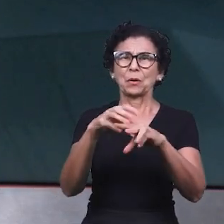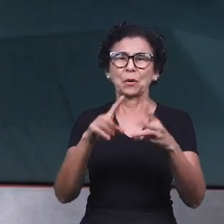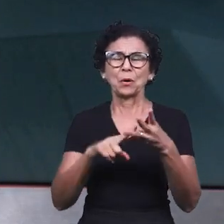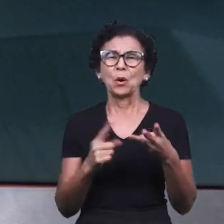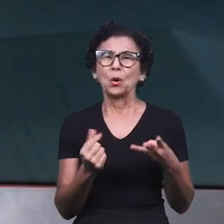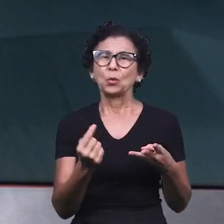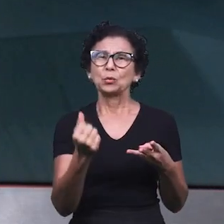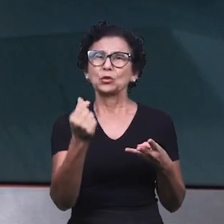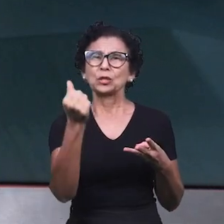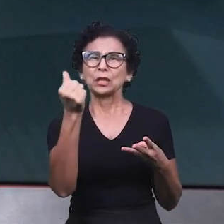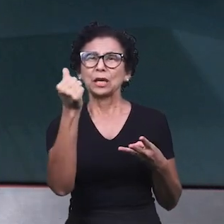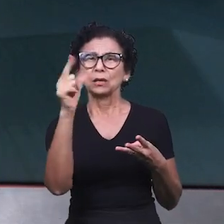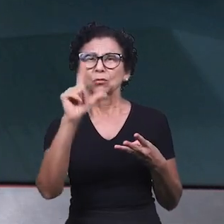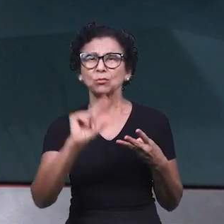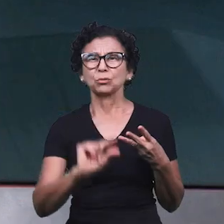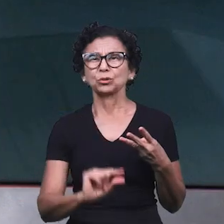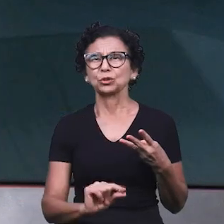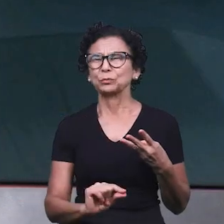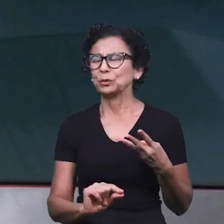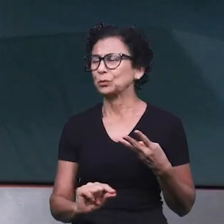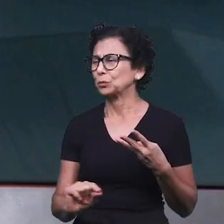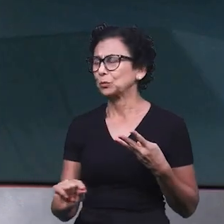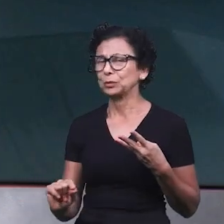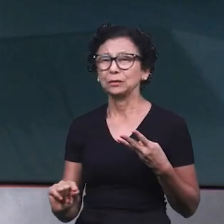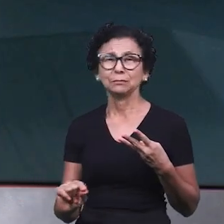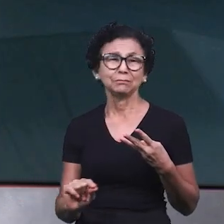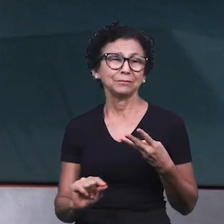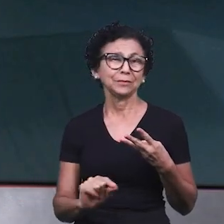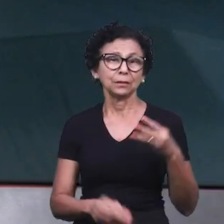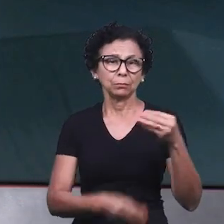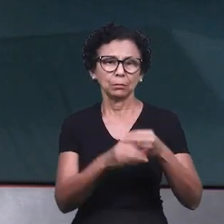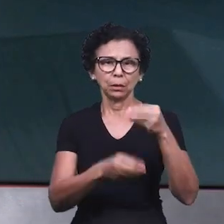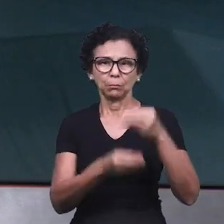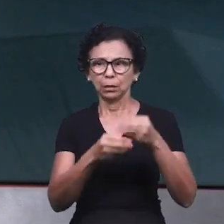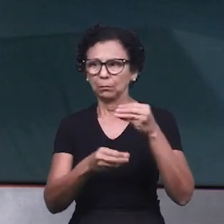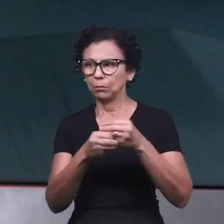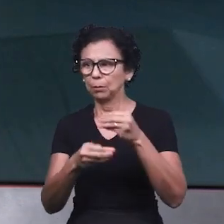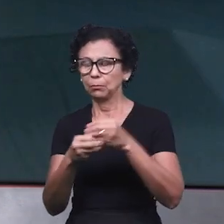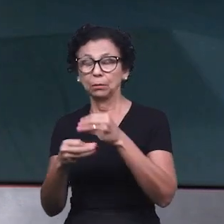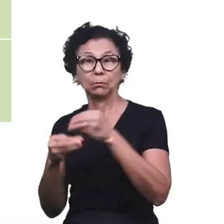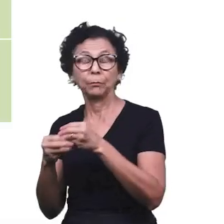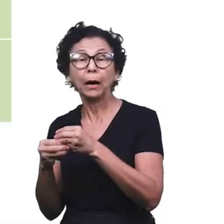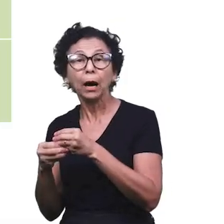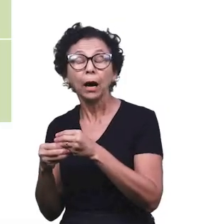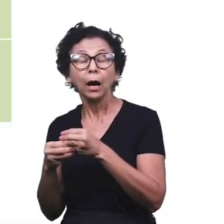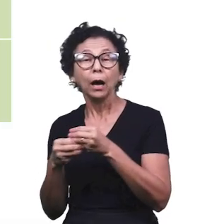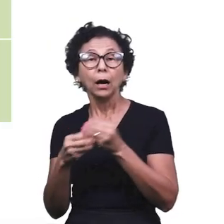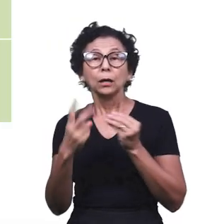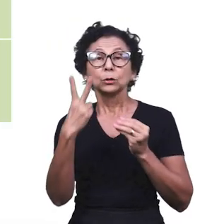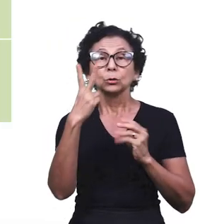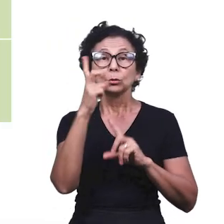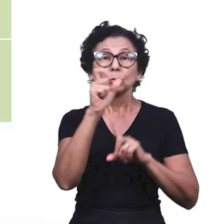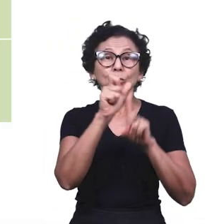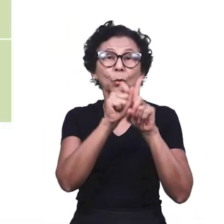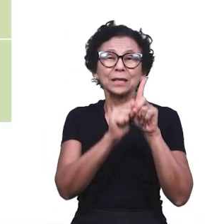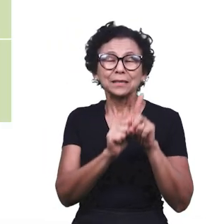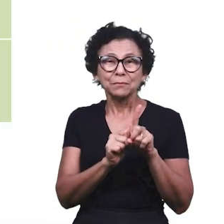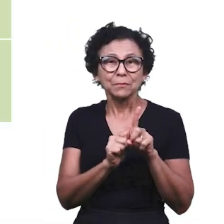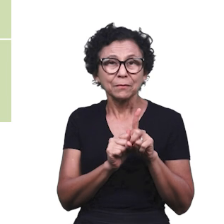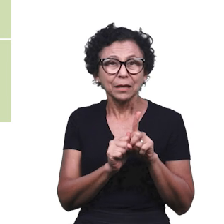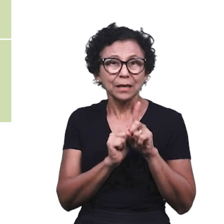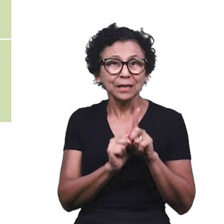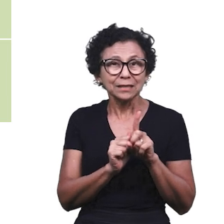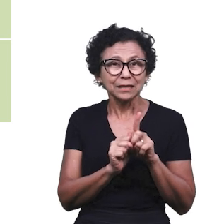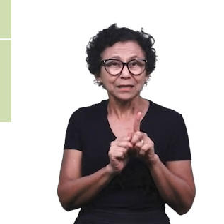locomoção, custo do dinheiro já tinha ficado para trás, outras coisas já tinham sido inseridas e já estava, 2